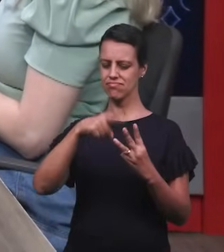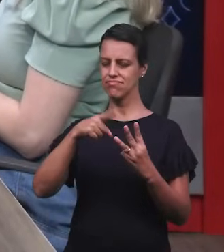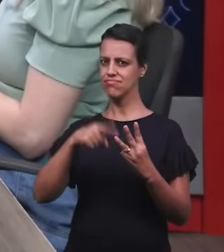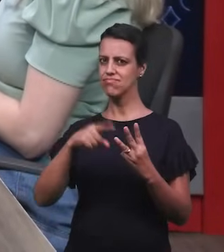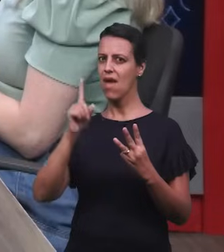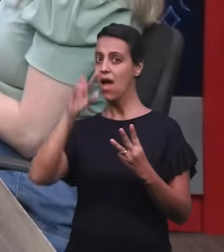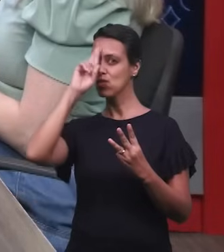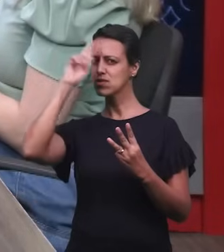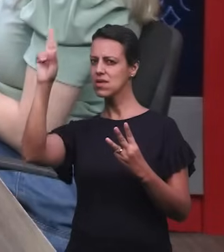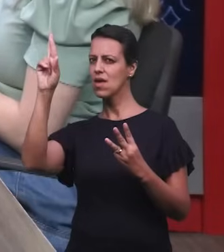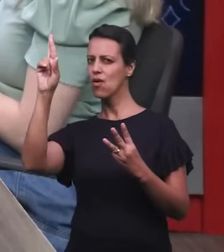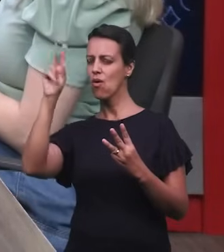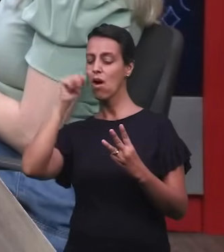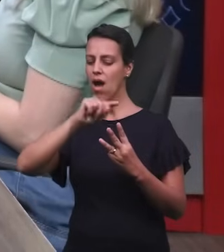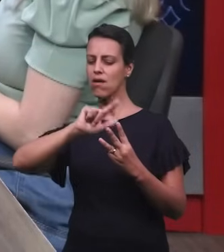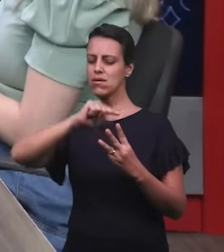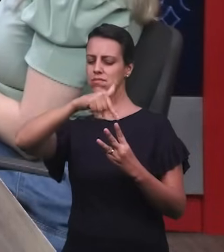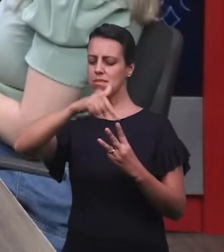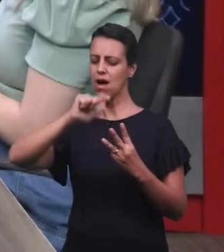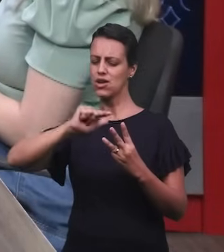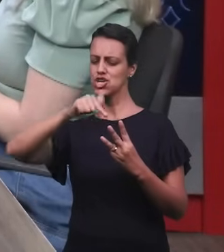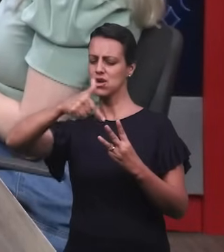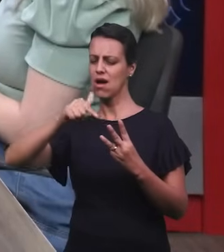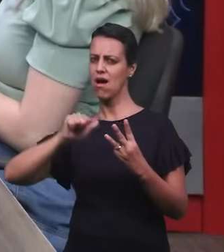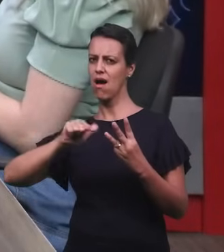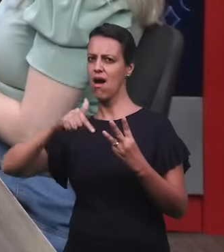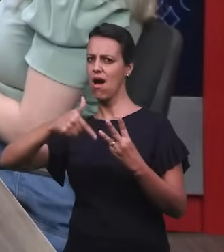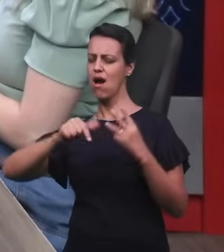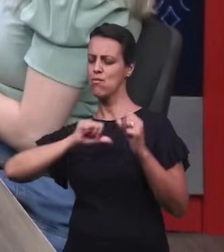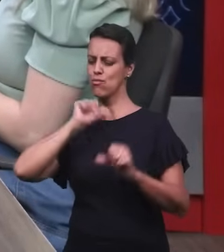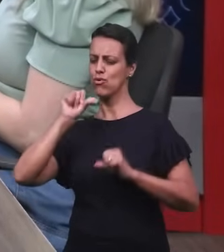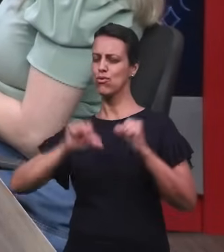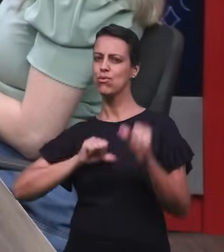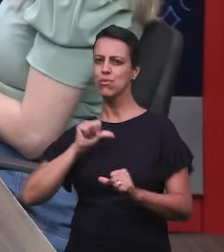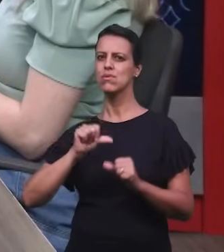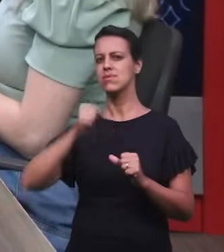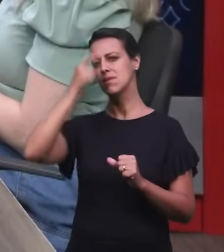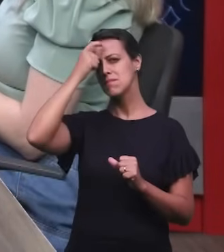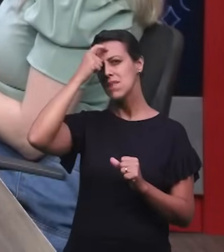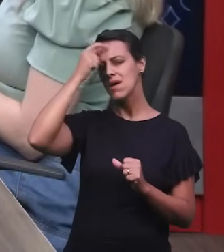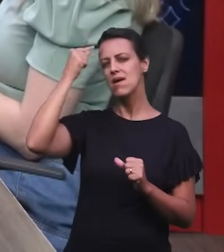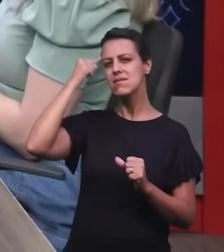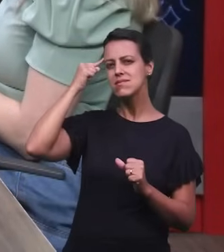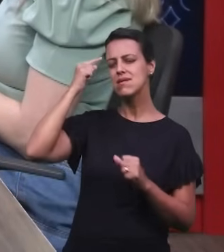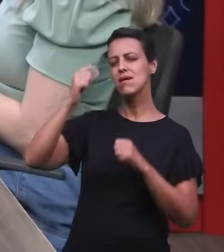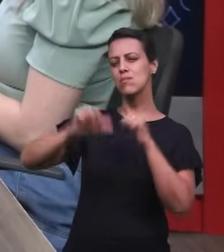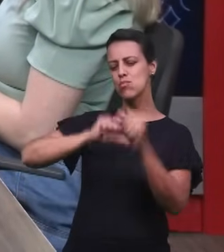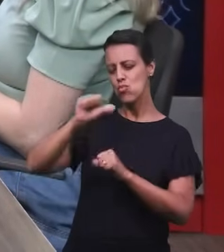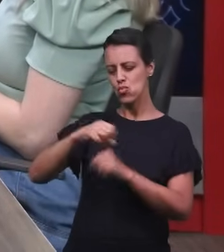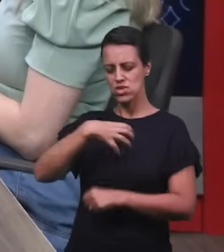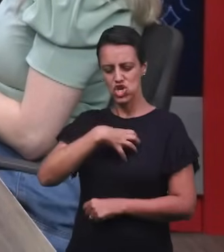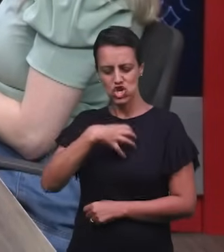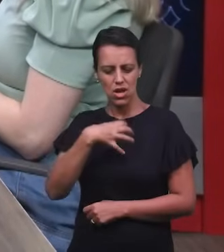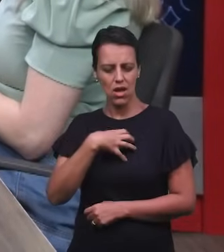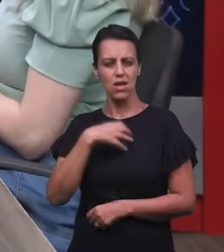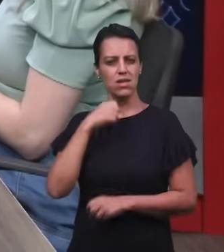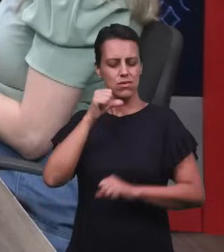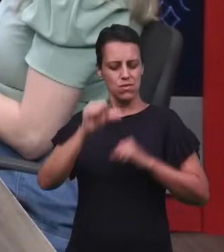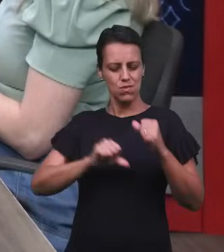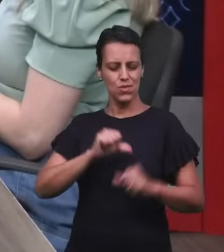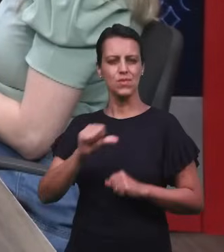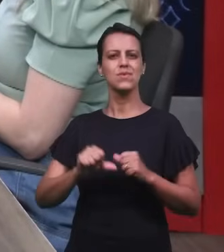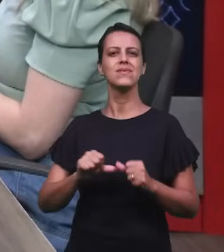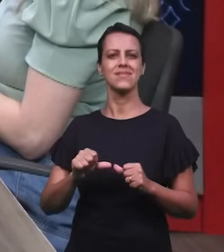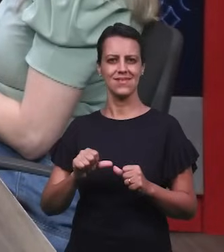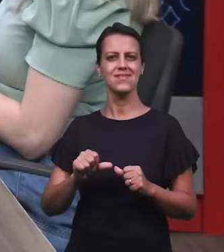né? O Senhor vai nos moldando, vai mudando até mesmo a nossa forma de agir, a nossa forma de pensar. A gente vai ver esses exemplos na palavra, depois que a pessoa teve